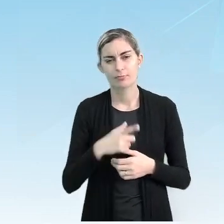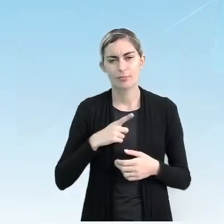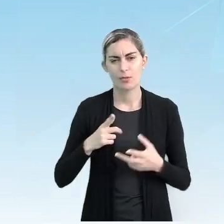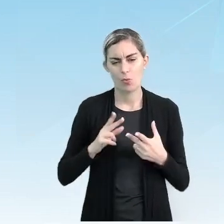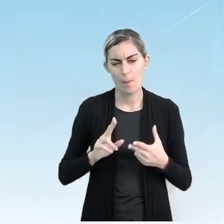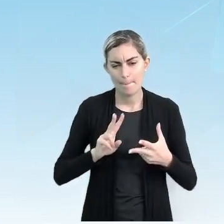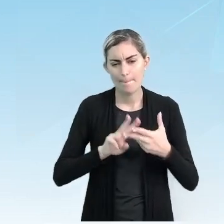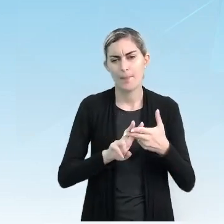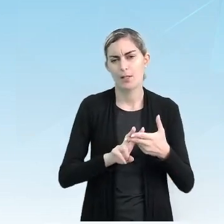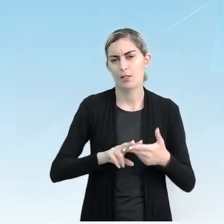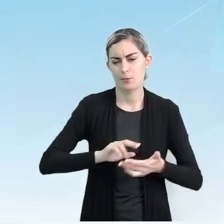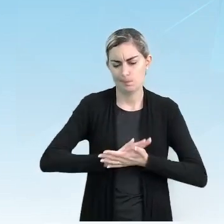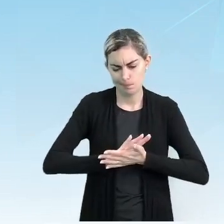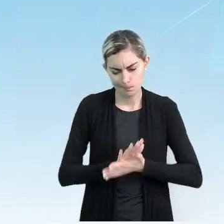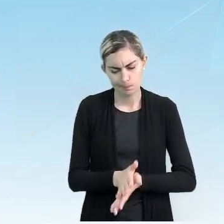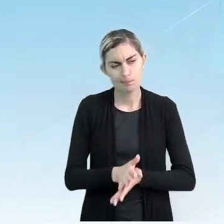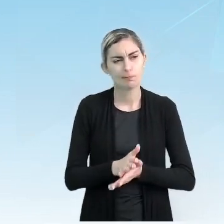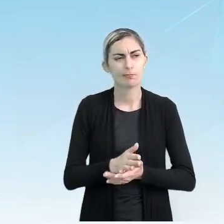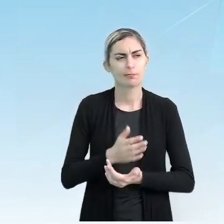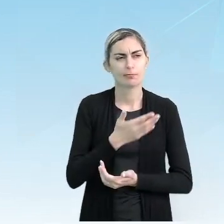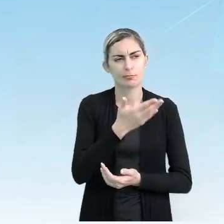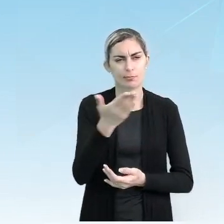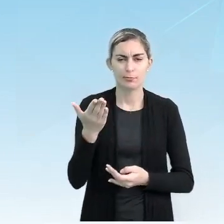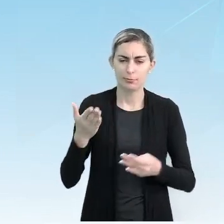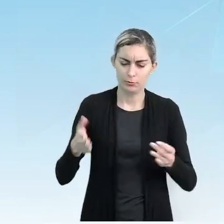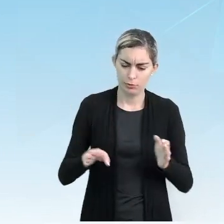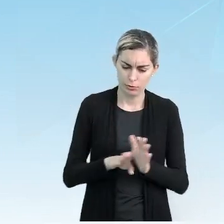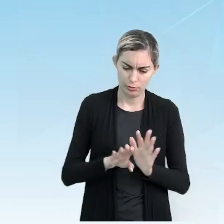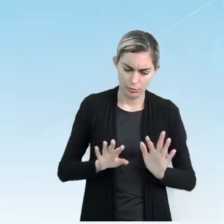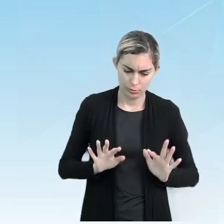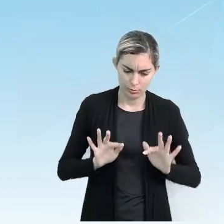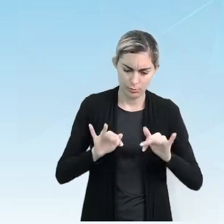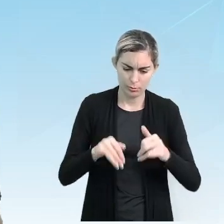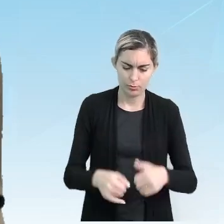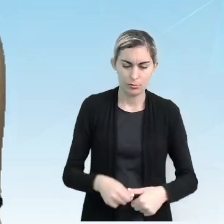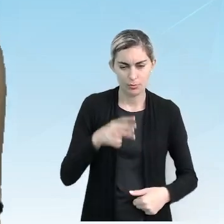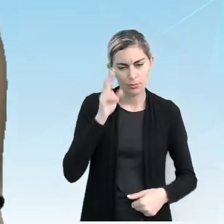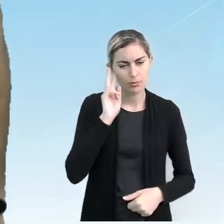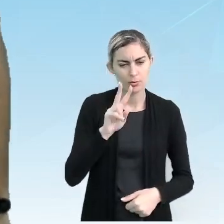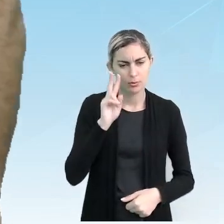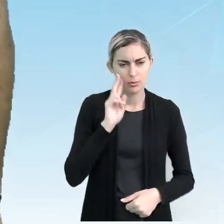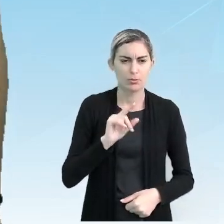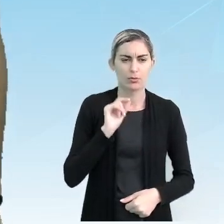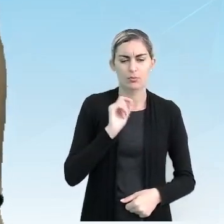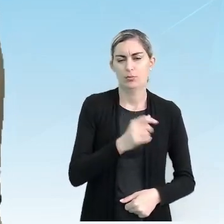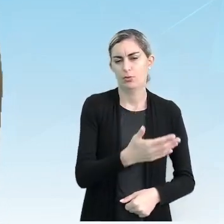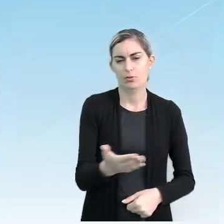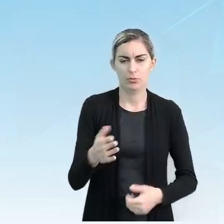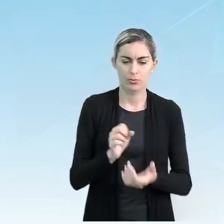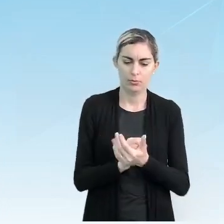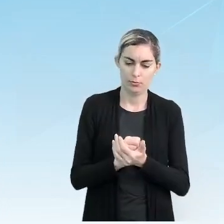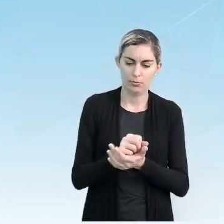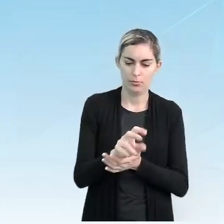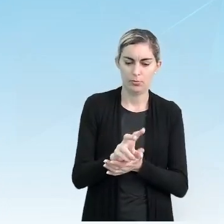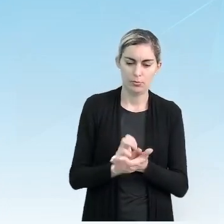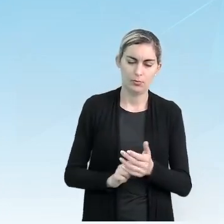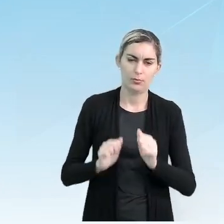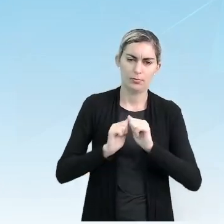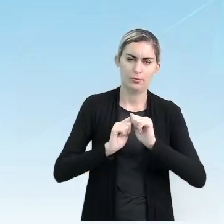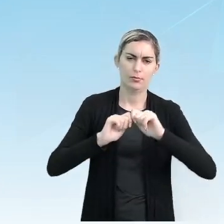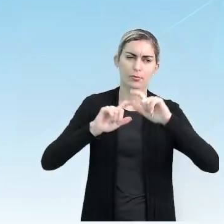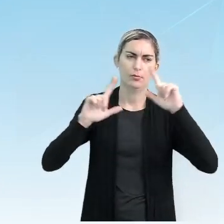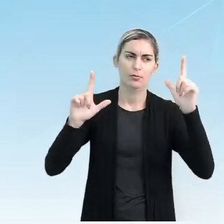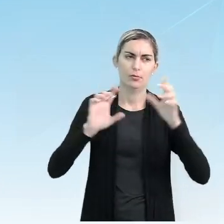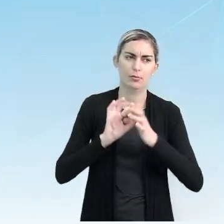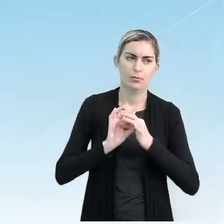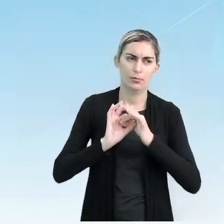que é oprimido, certo? E aqui, professor, chegando ao término, lembrando que aqui no EducaPE, professor, esses slides estão